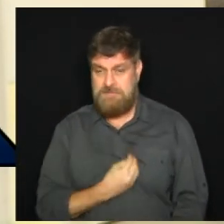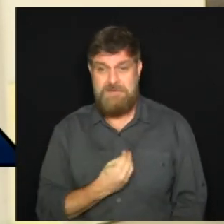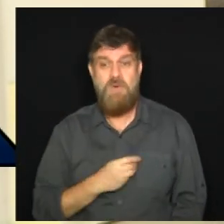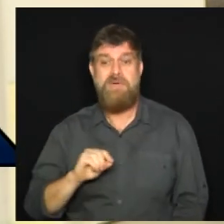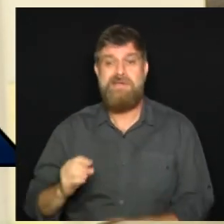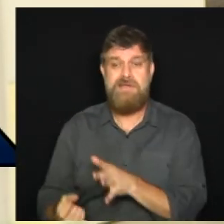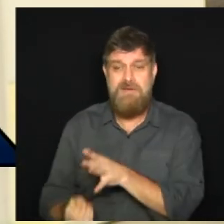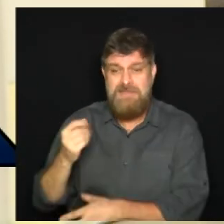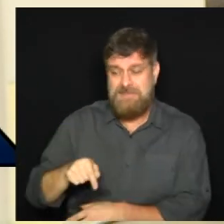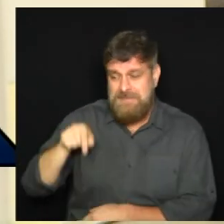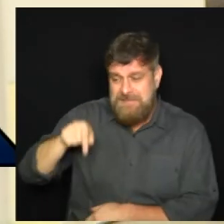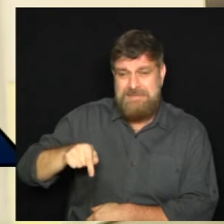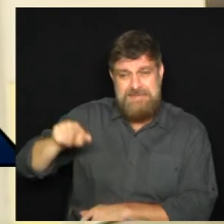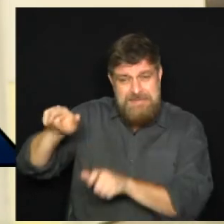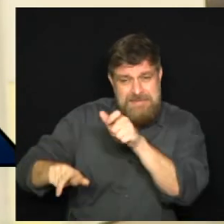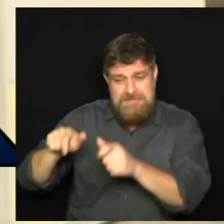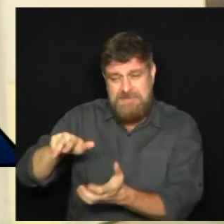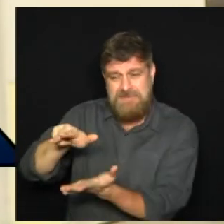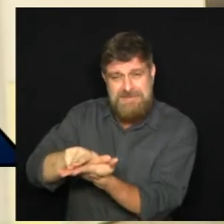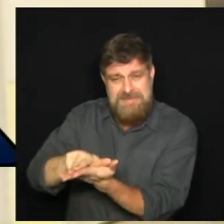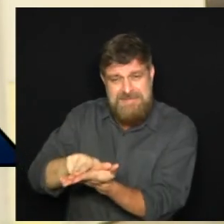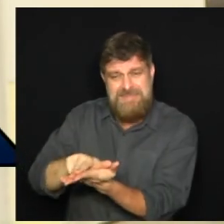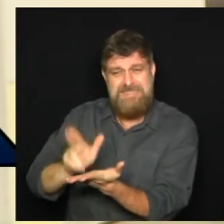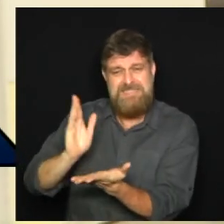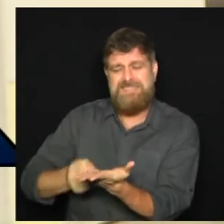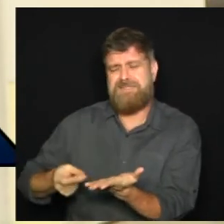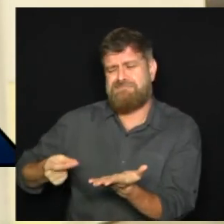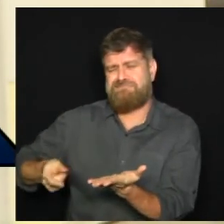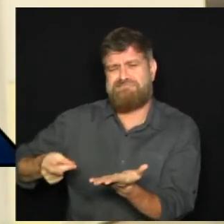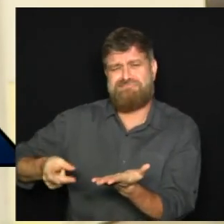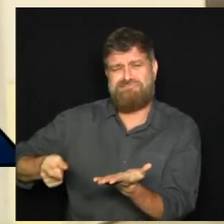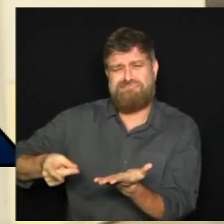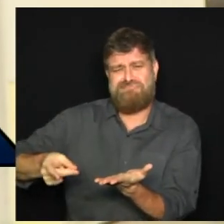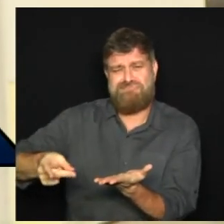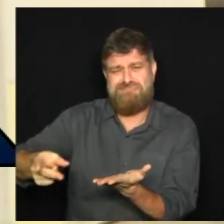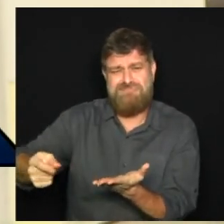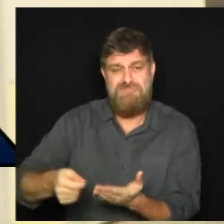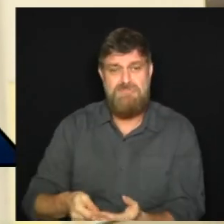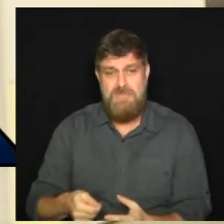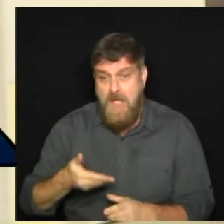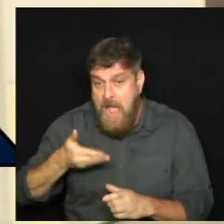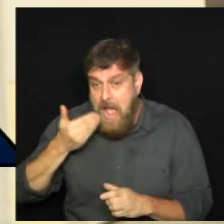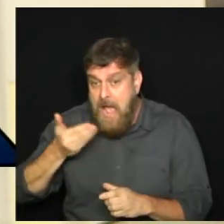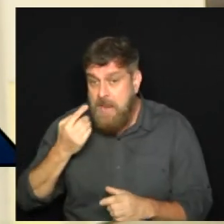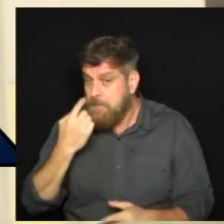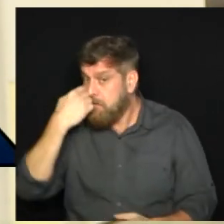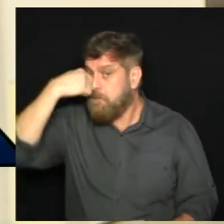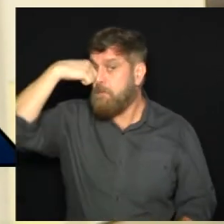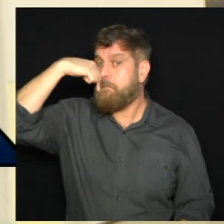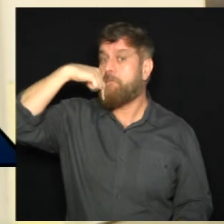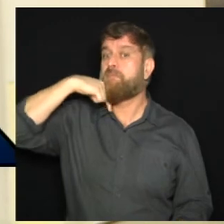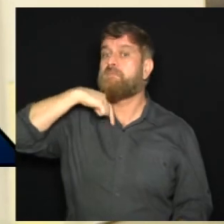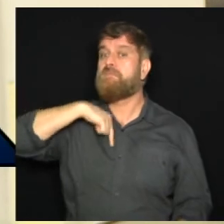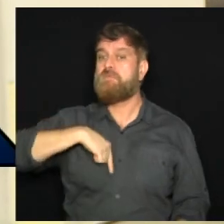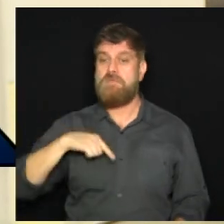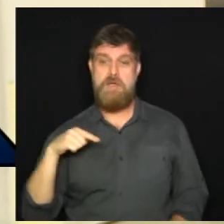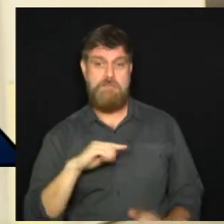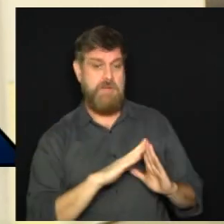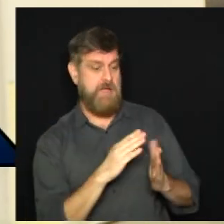por sonda. São pessoas acamadas que precisam desse alimento. Essas pessoas, senão elas não têm